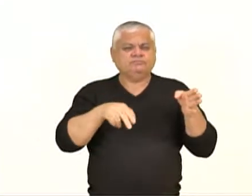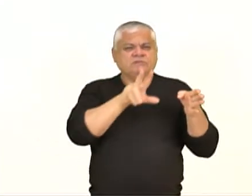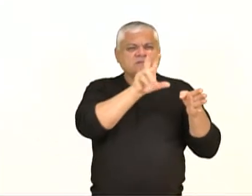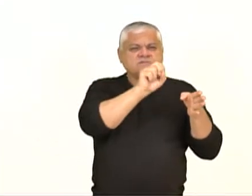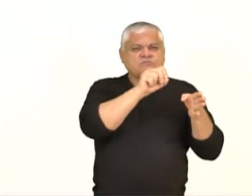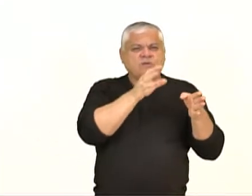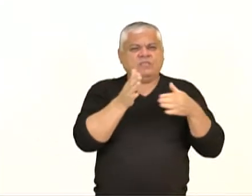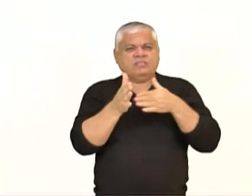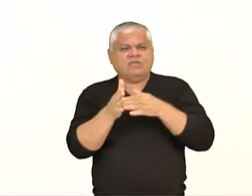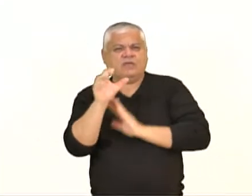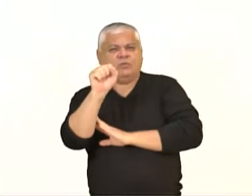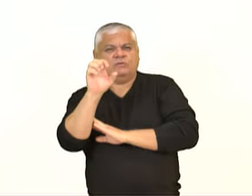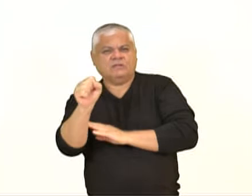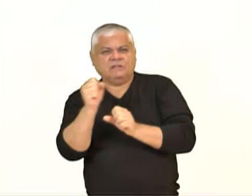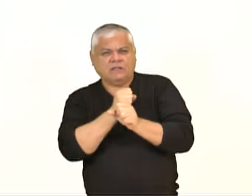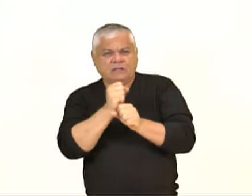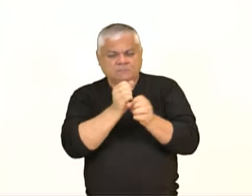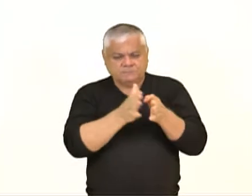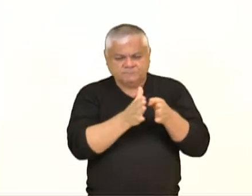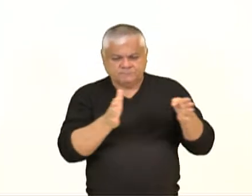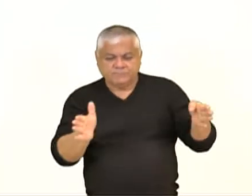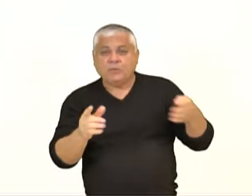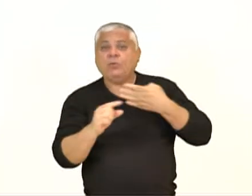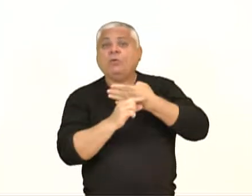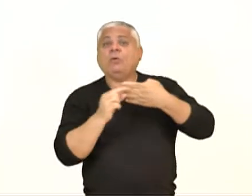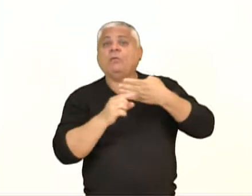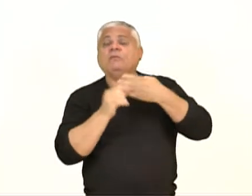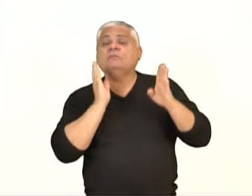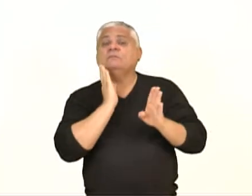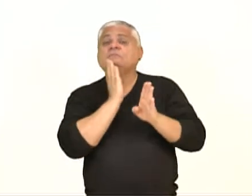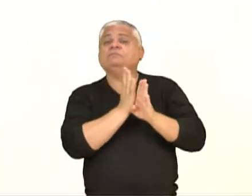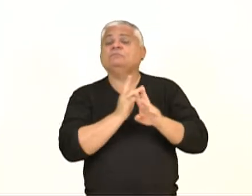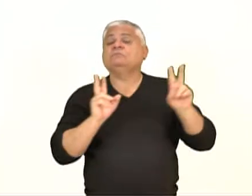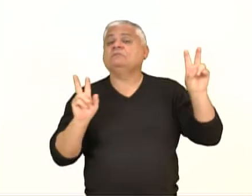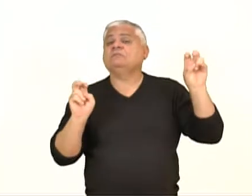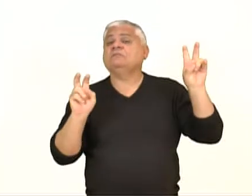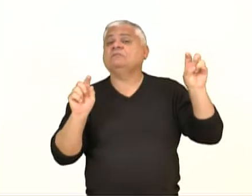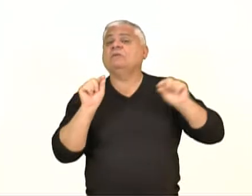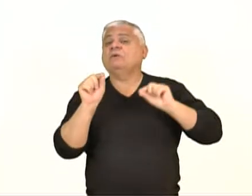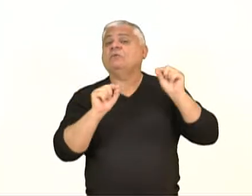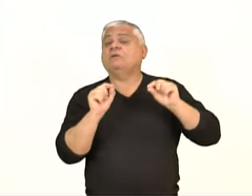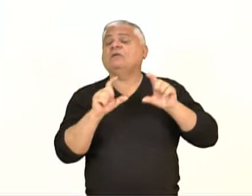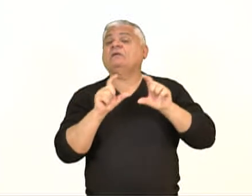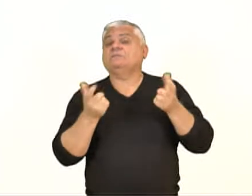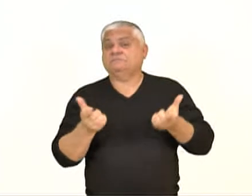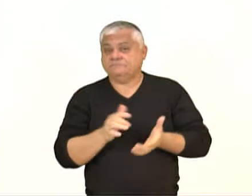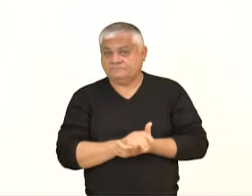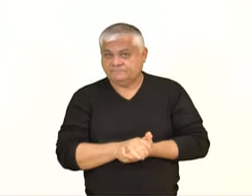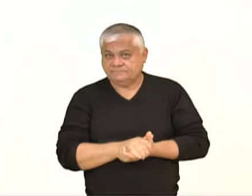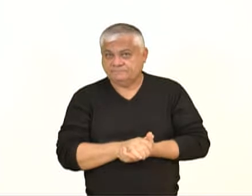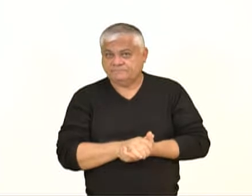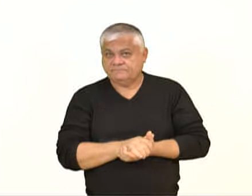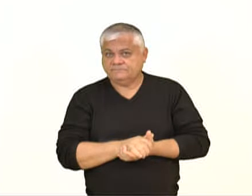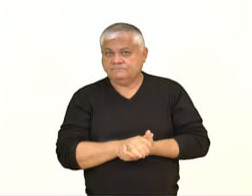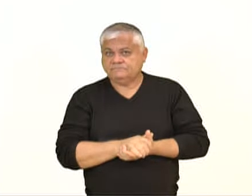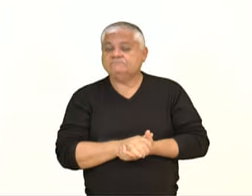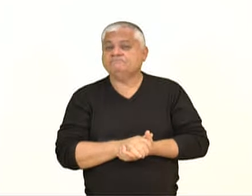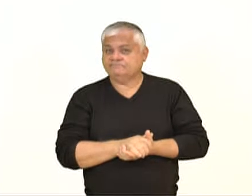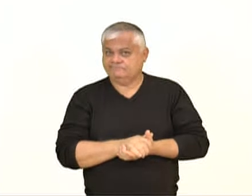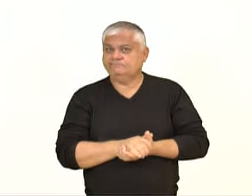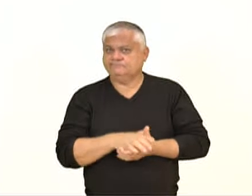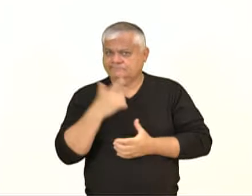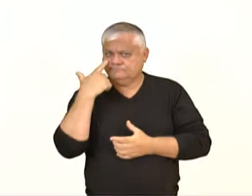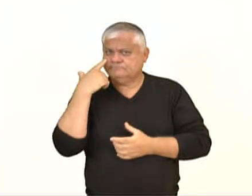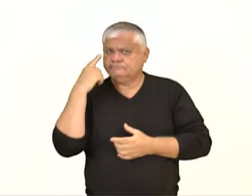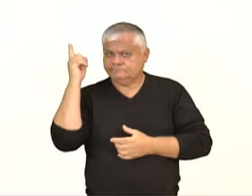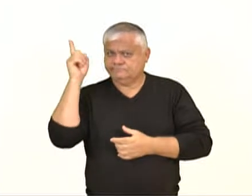país, identifica as opiniões do autor do texto a respeito desse tema no trecho lido até aqui. Pois bem, ele fala que a